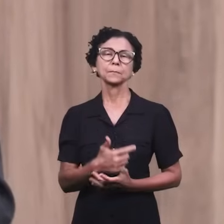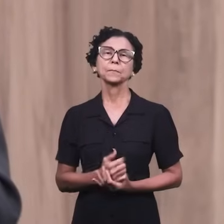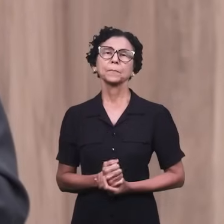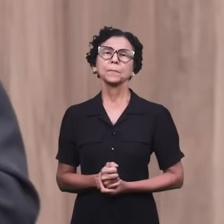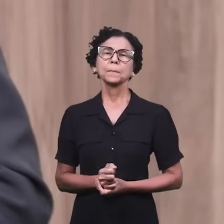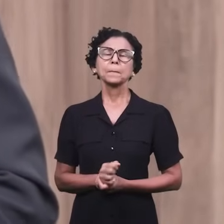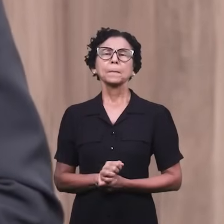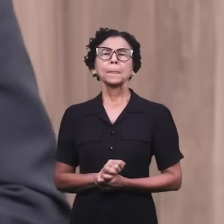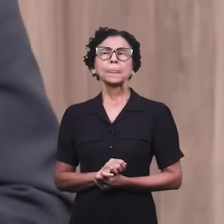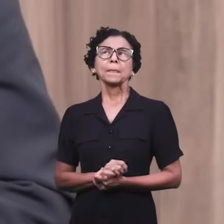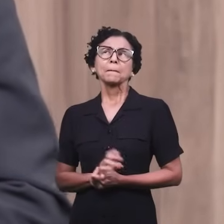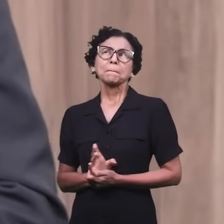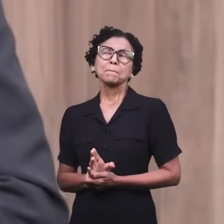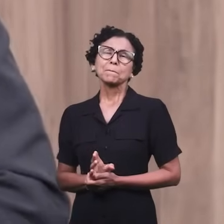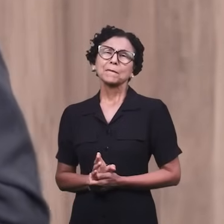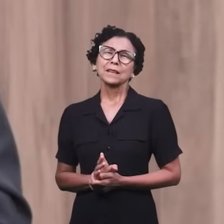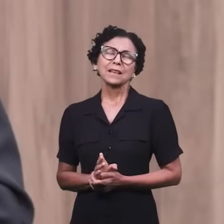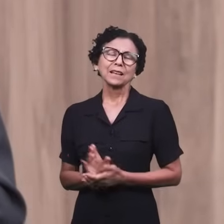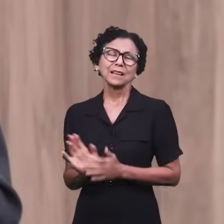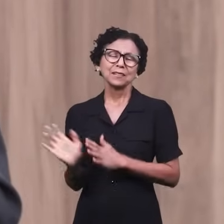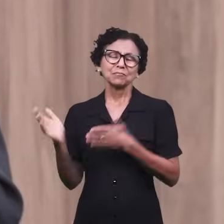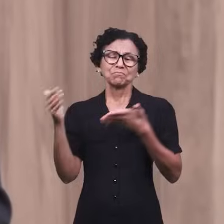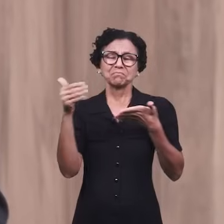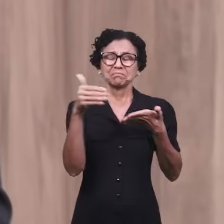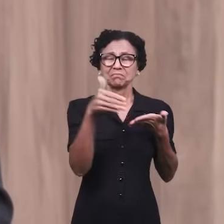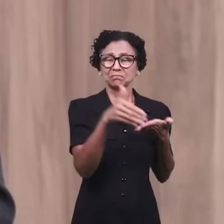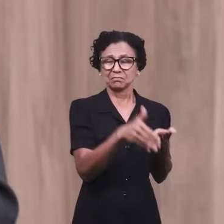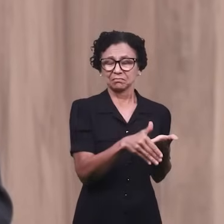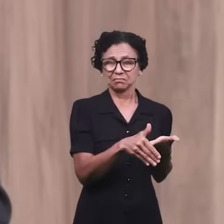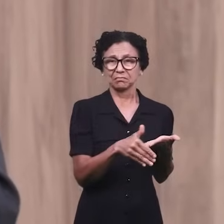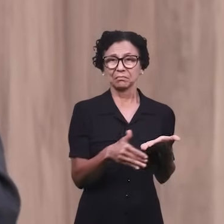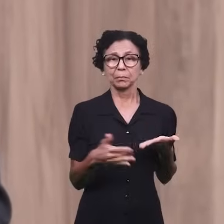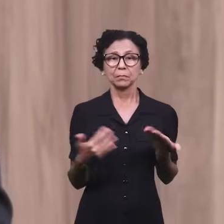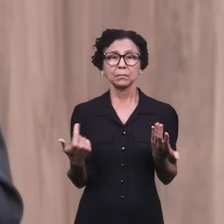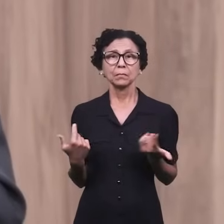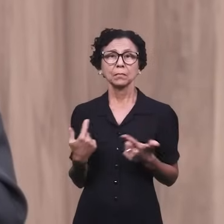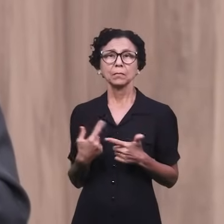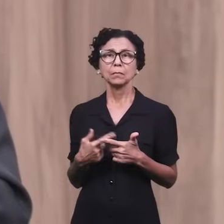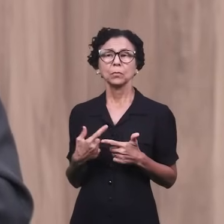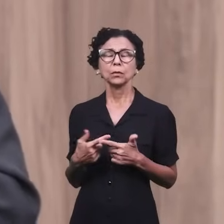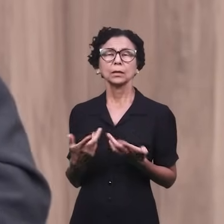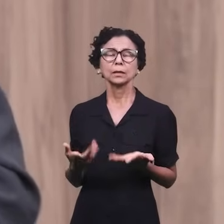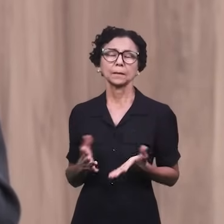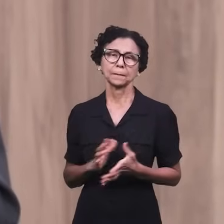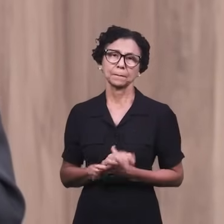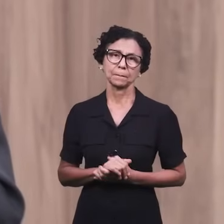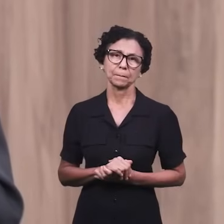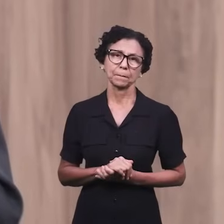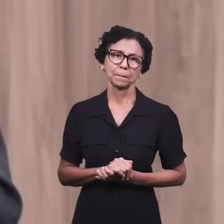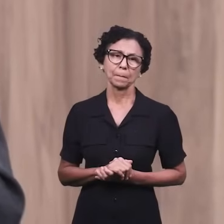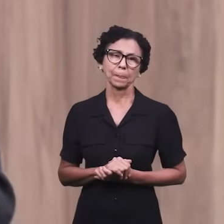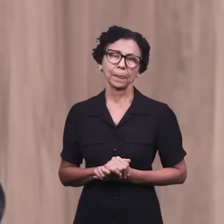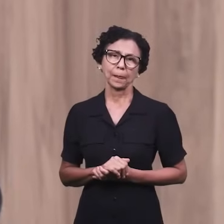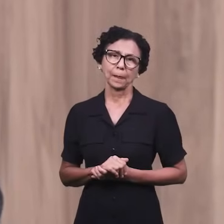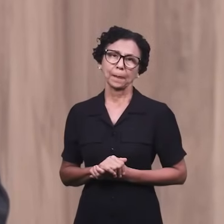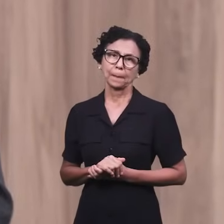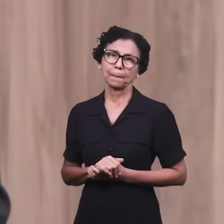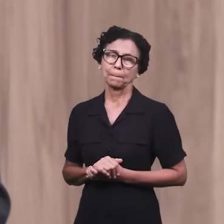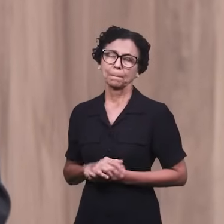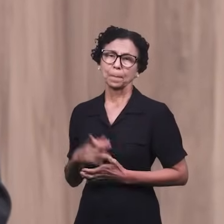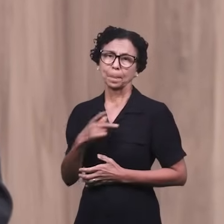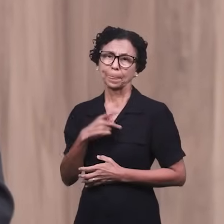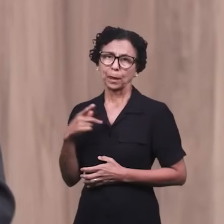se afastou da comunhão da igreja por causa de uma orientação que lhe foi dada pelo seu